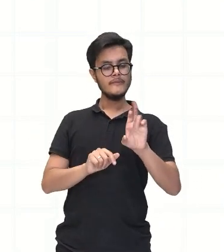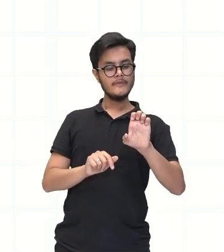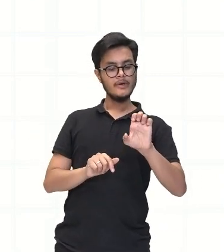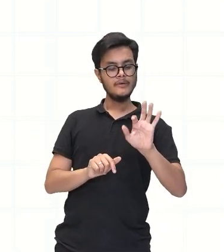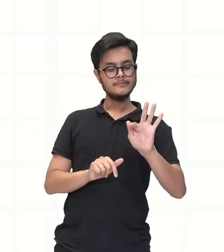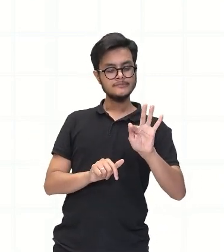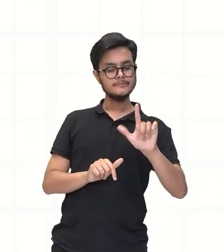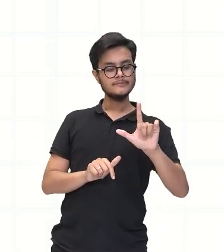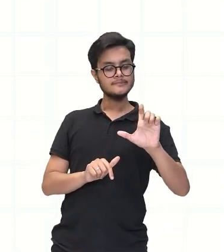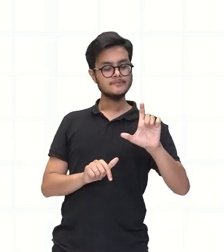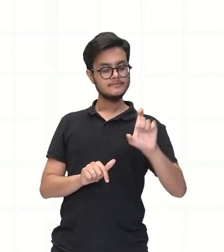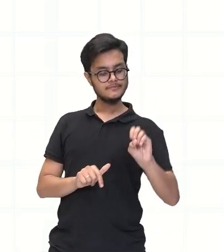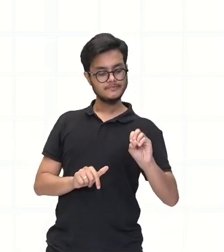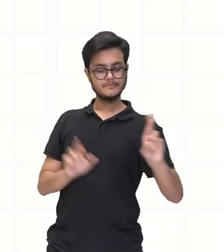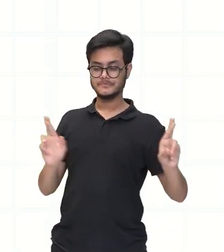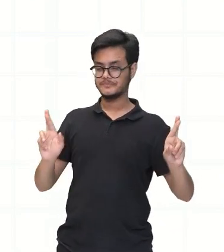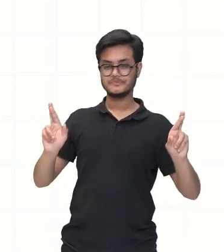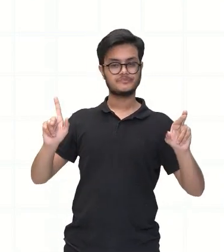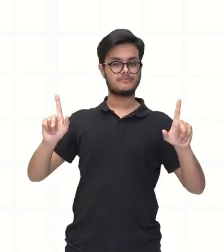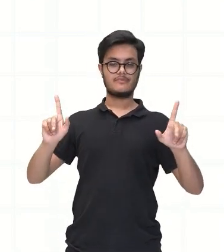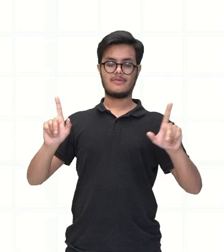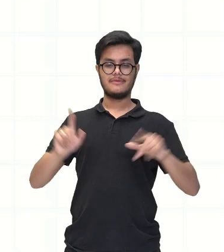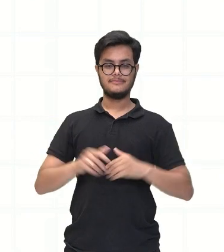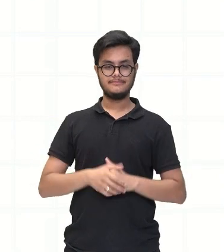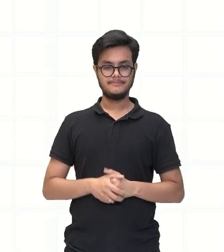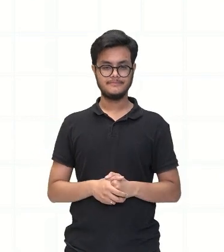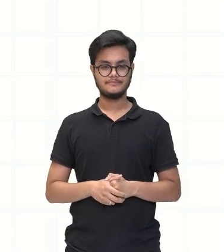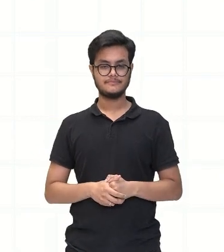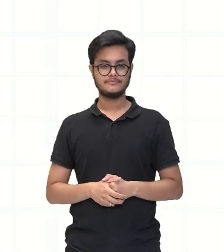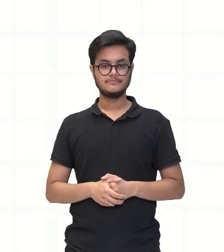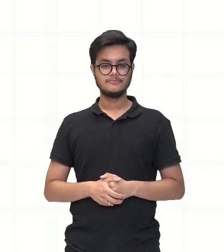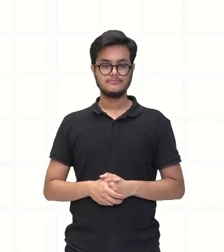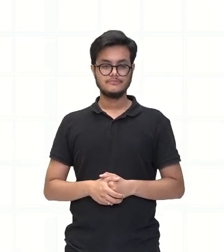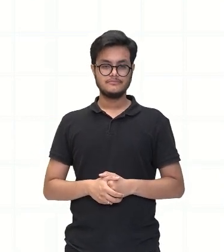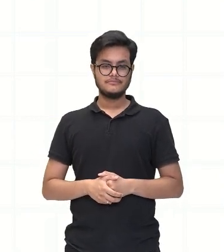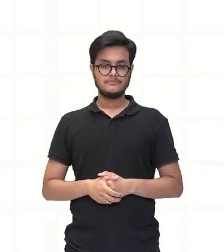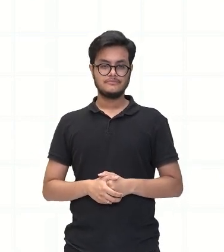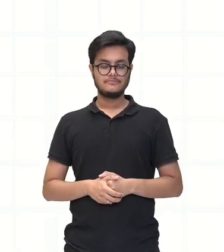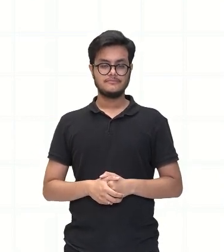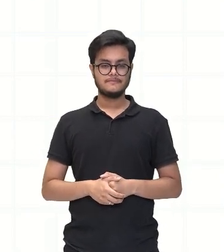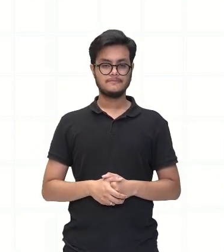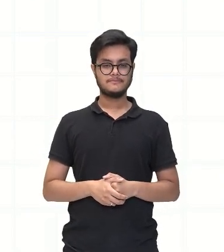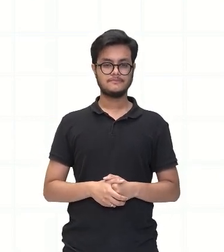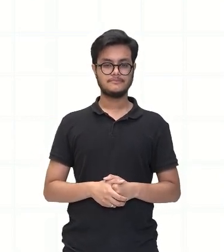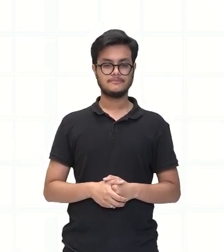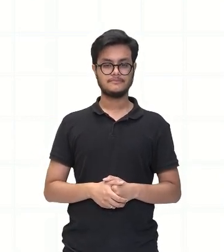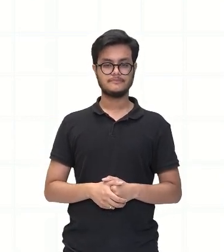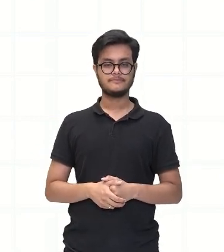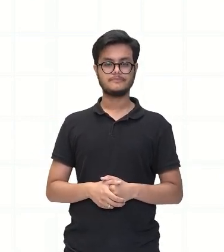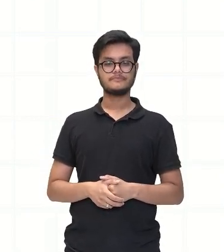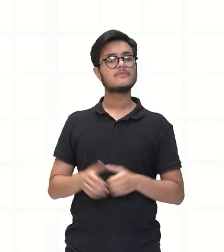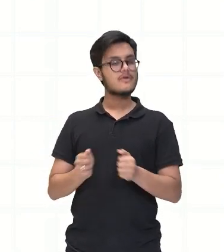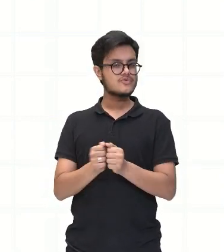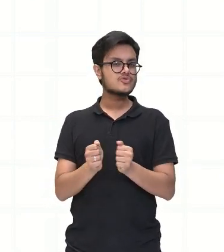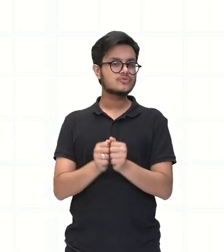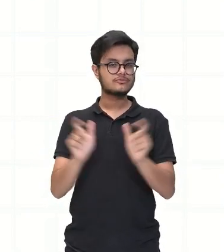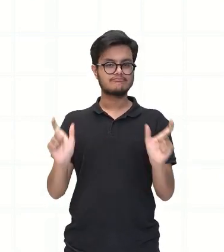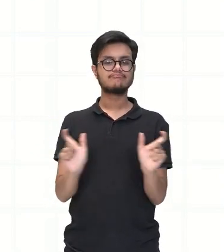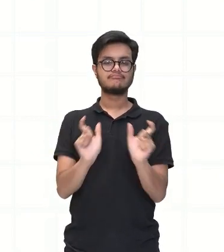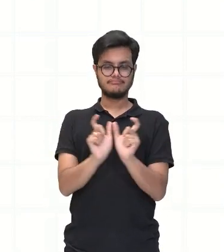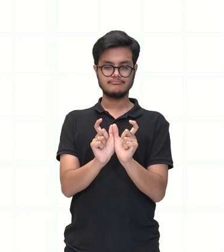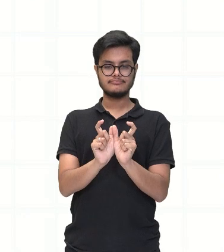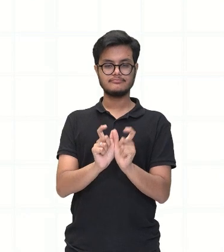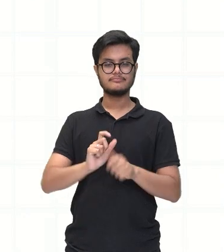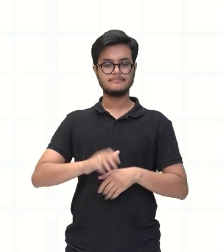anteriores. Somente as próximas palavras não são iguais. Anti-reflexo. Vai ficar junto, vai acrescentar o